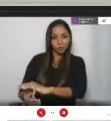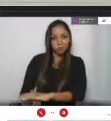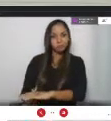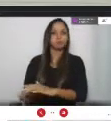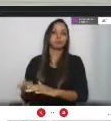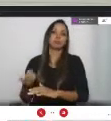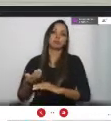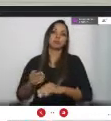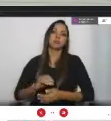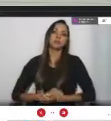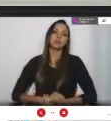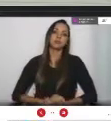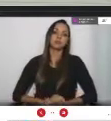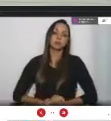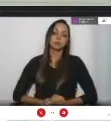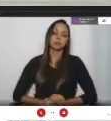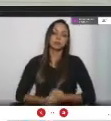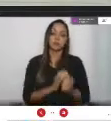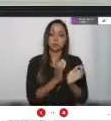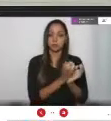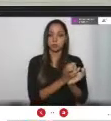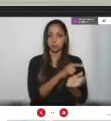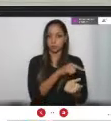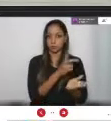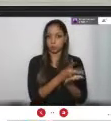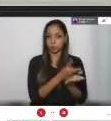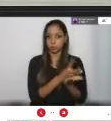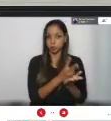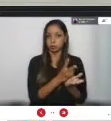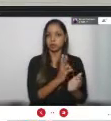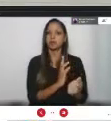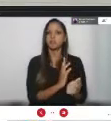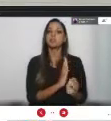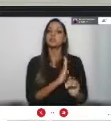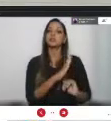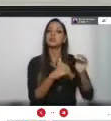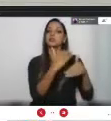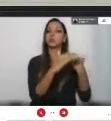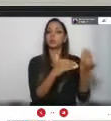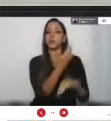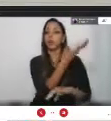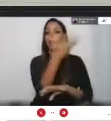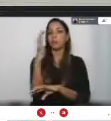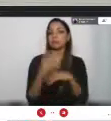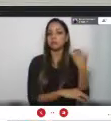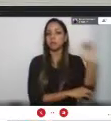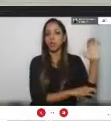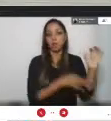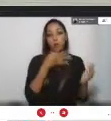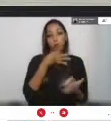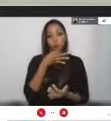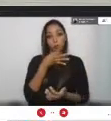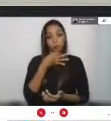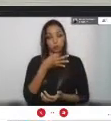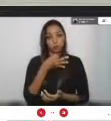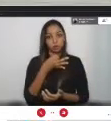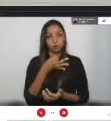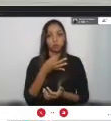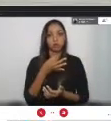A Comissão de Permanente Desenvolvimento e Meio Ambiente apreciou juntamente com a matéria, considerando o